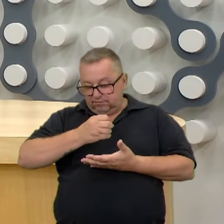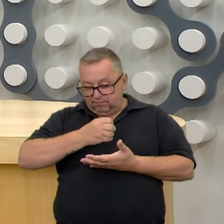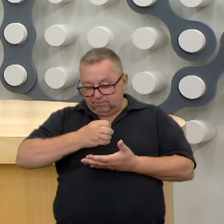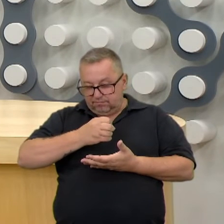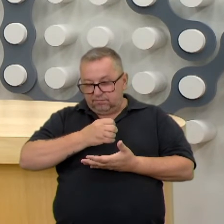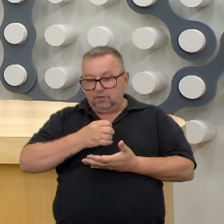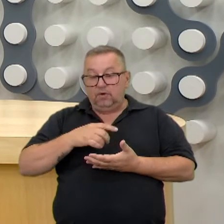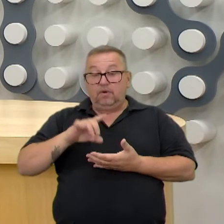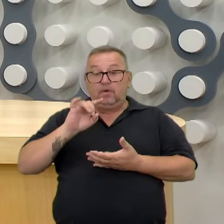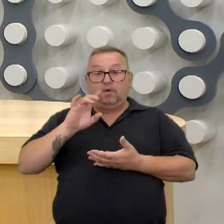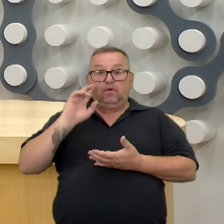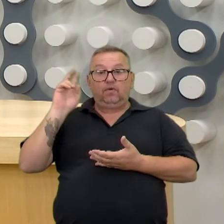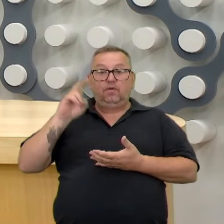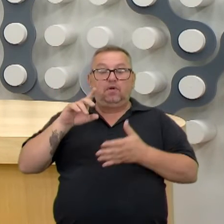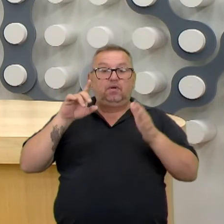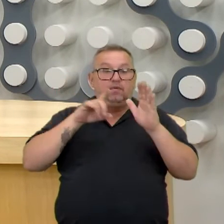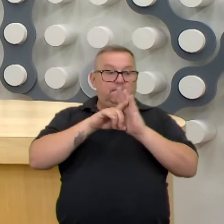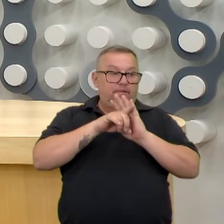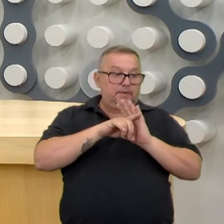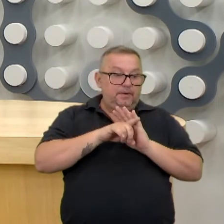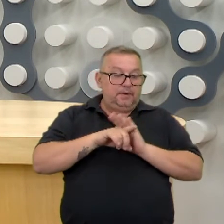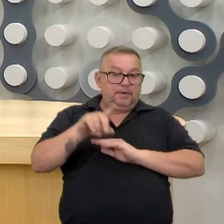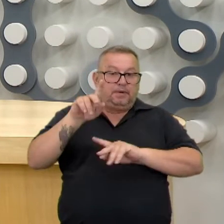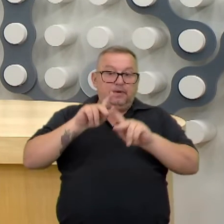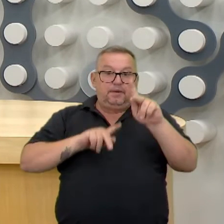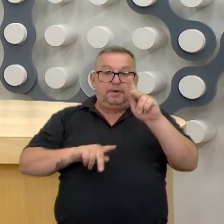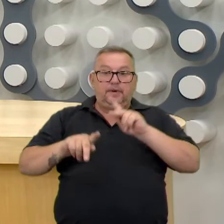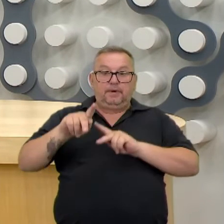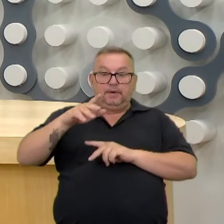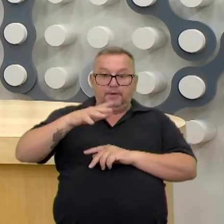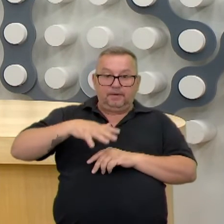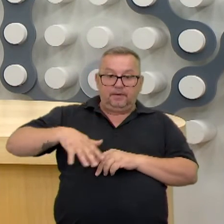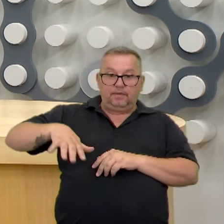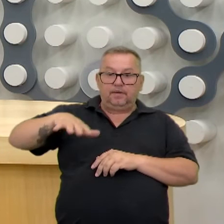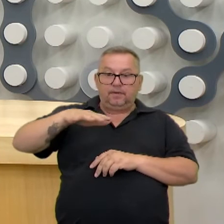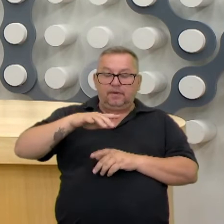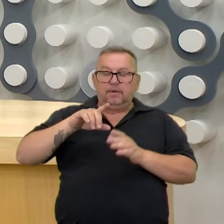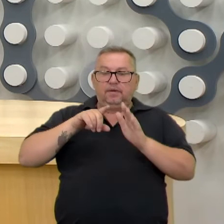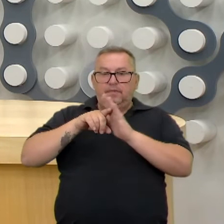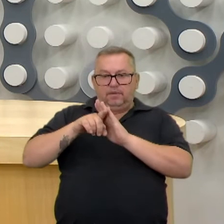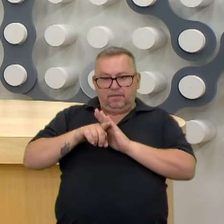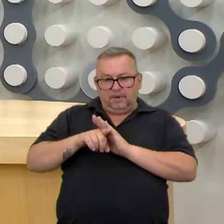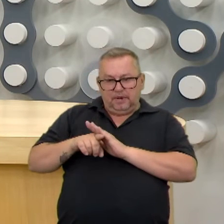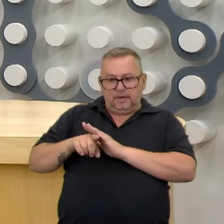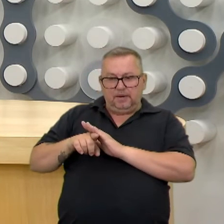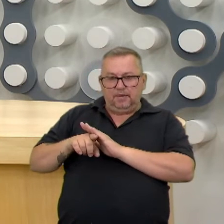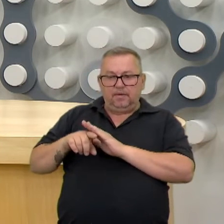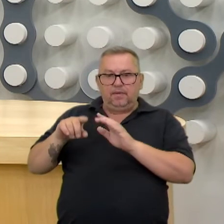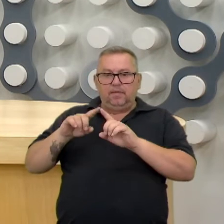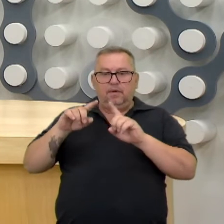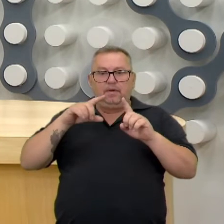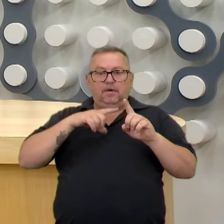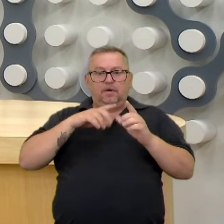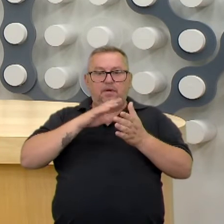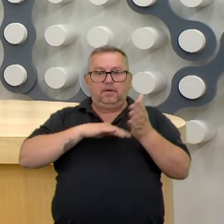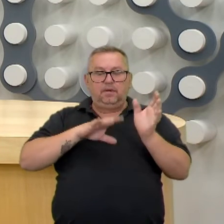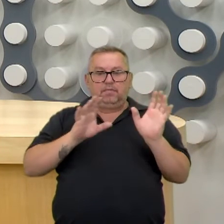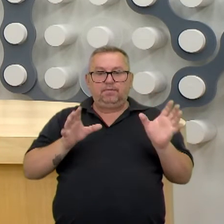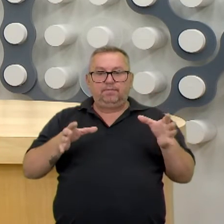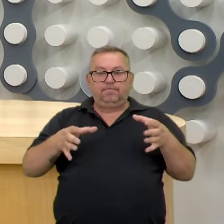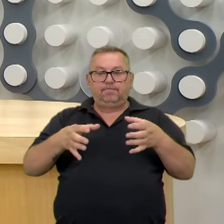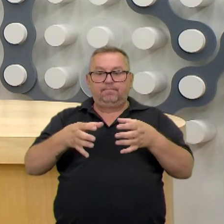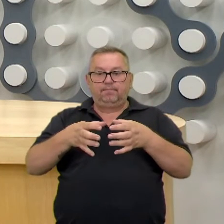é só a questão da pesquisa populacional, desse censo demográfico que nós temos. Toda essa conjuntura